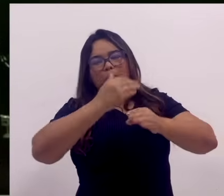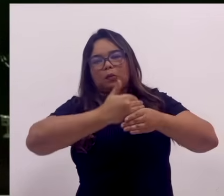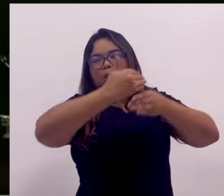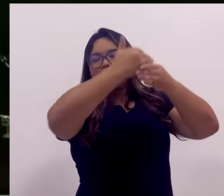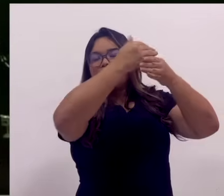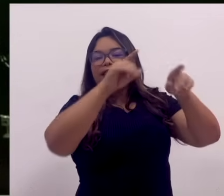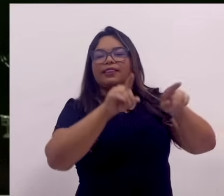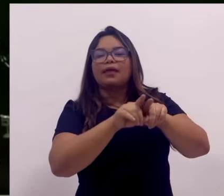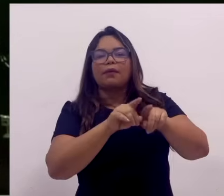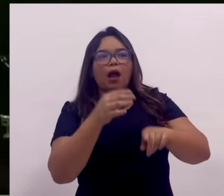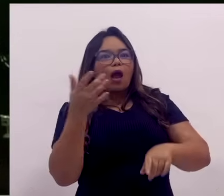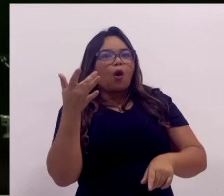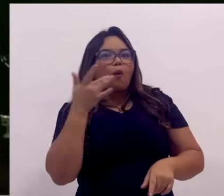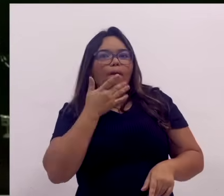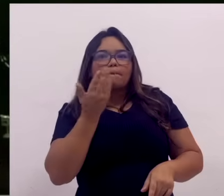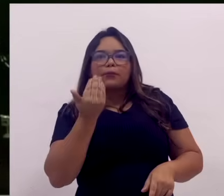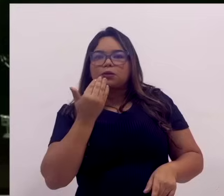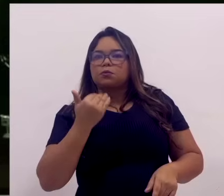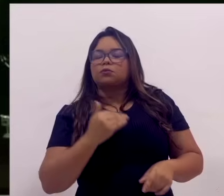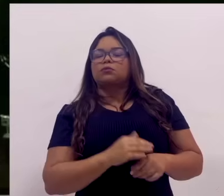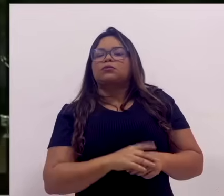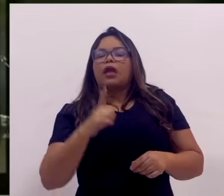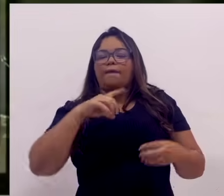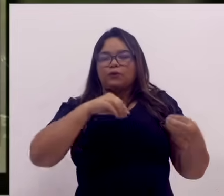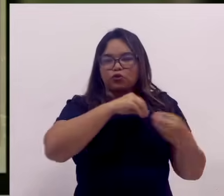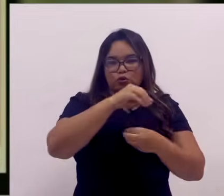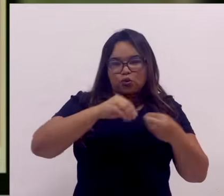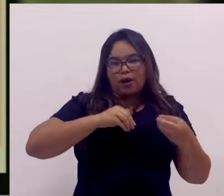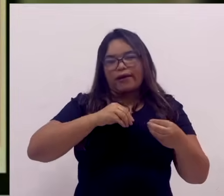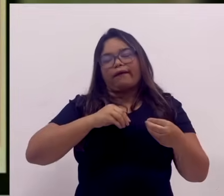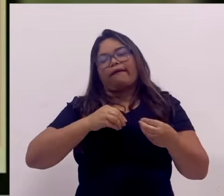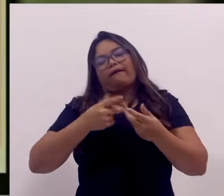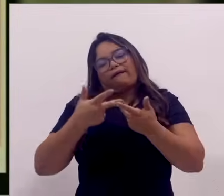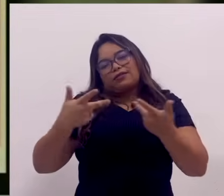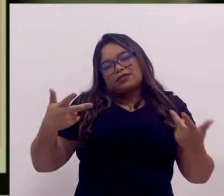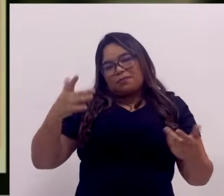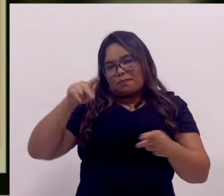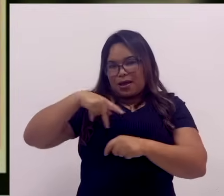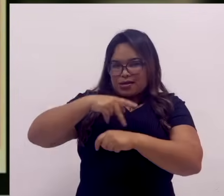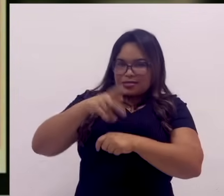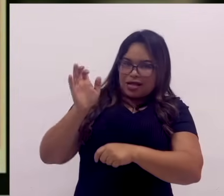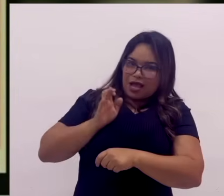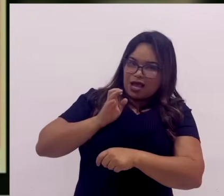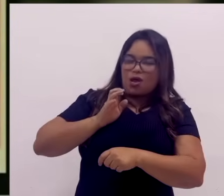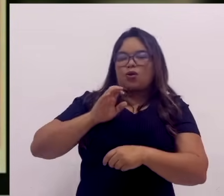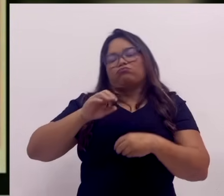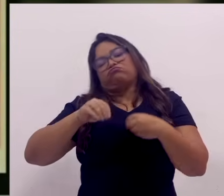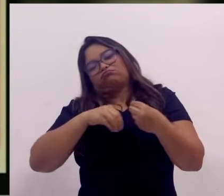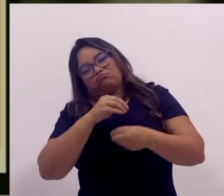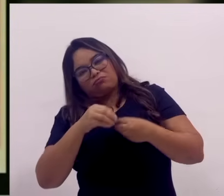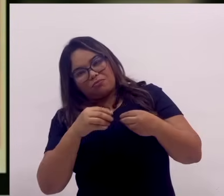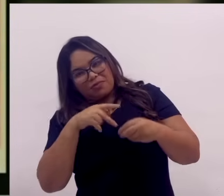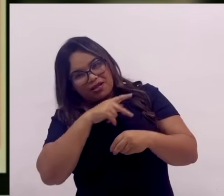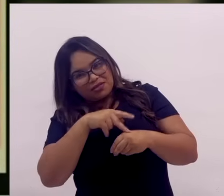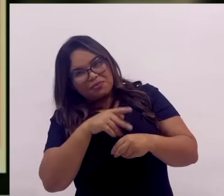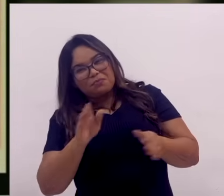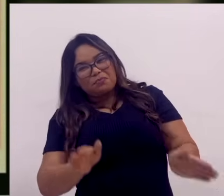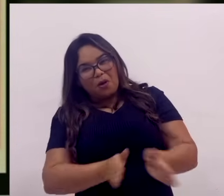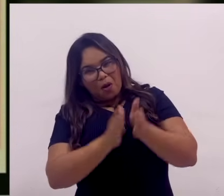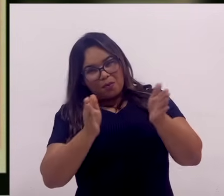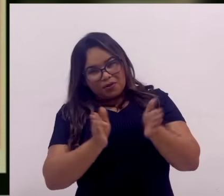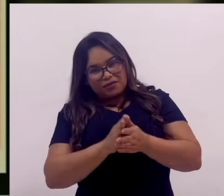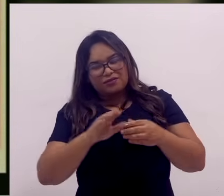deliciosa, a mistura de terceiro mundo e primeiro mundo em um só. A grande cidade de Troia existiu aqui. E aqui estão as ruínas dessa